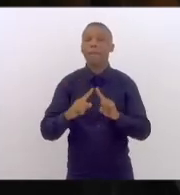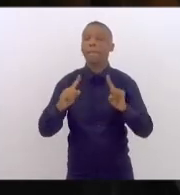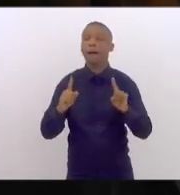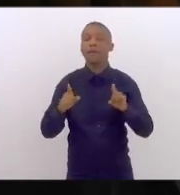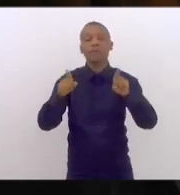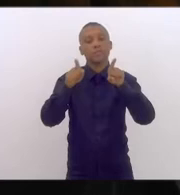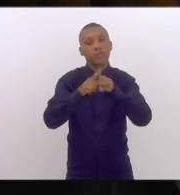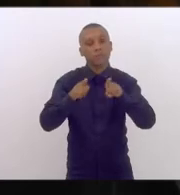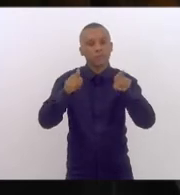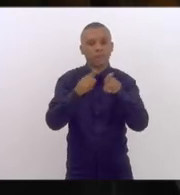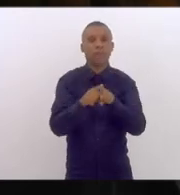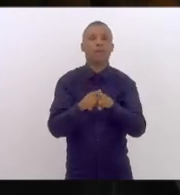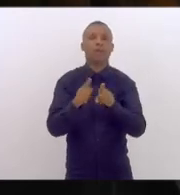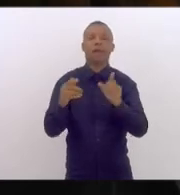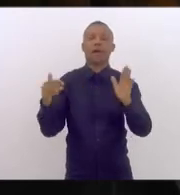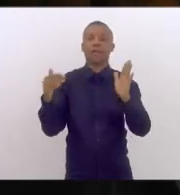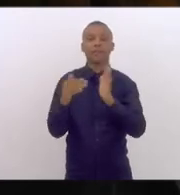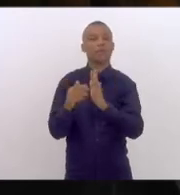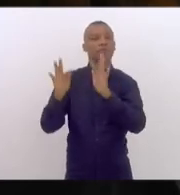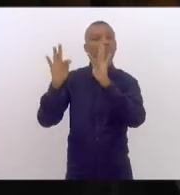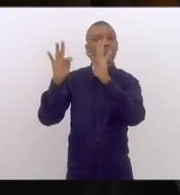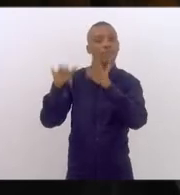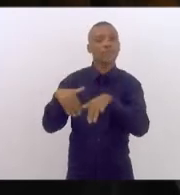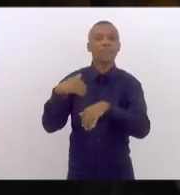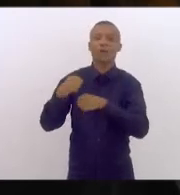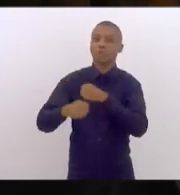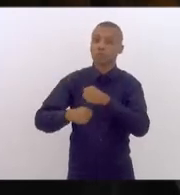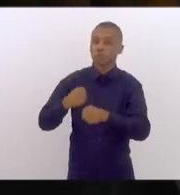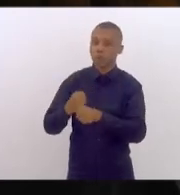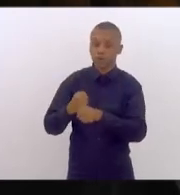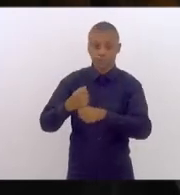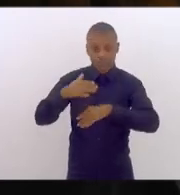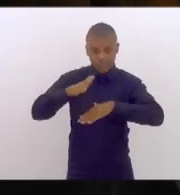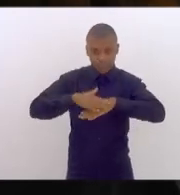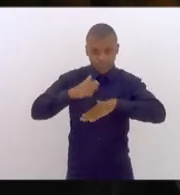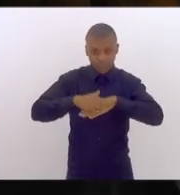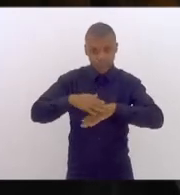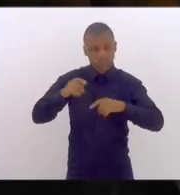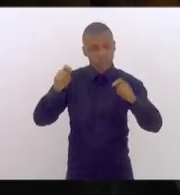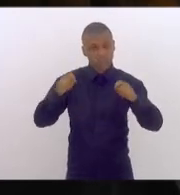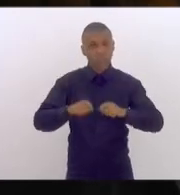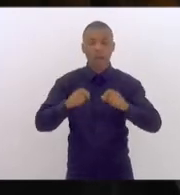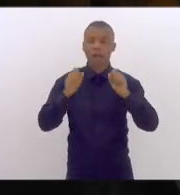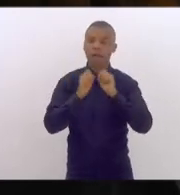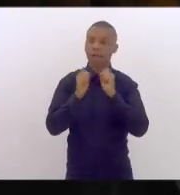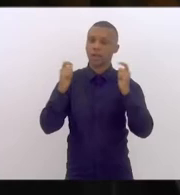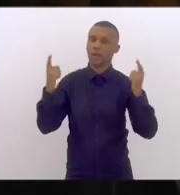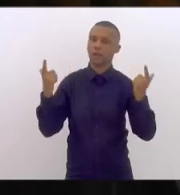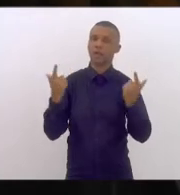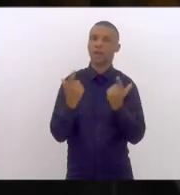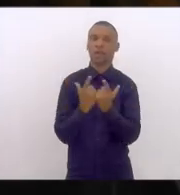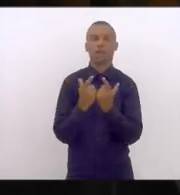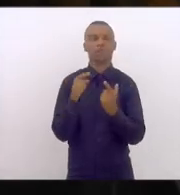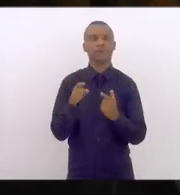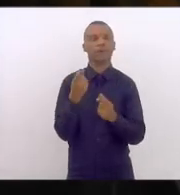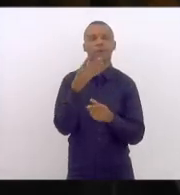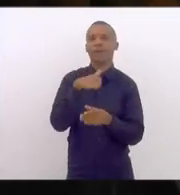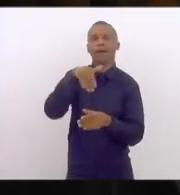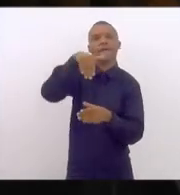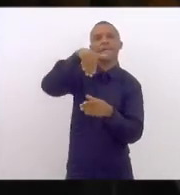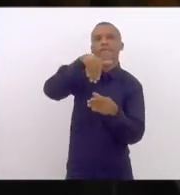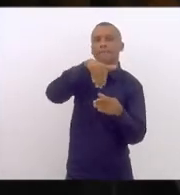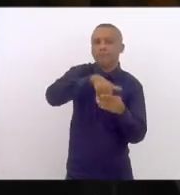até o final do ano cabe essa casa votar